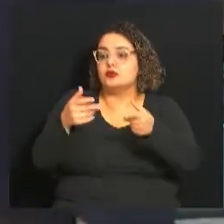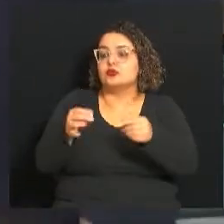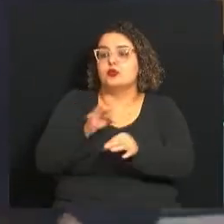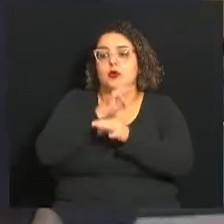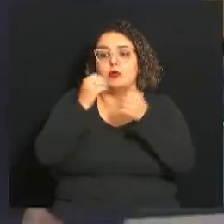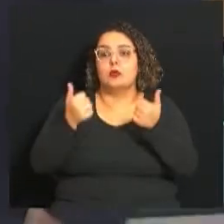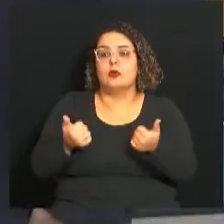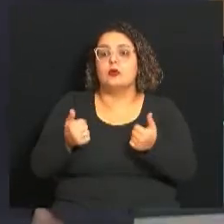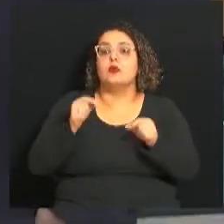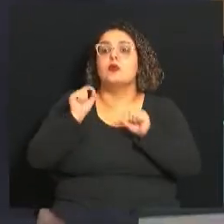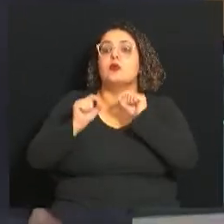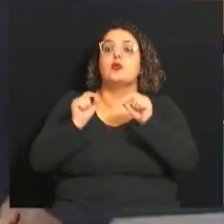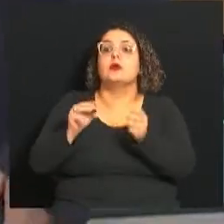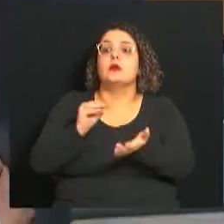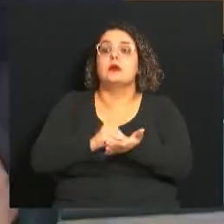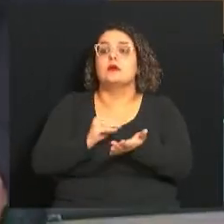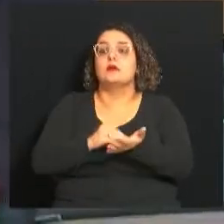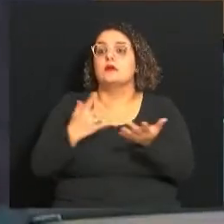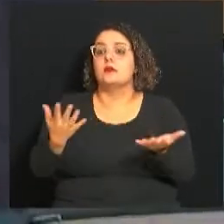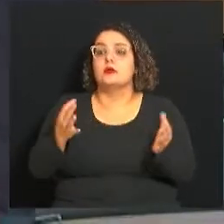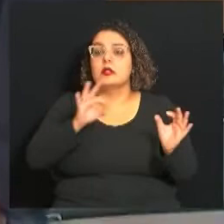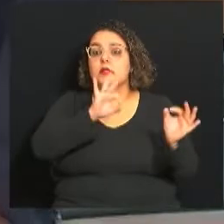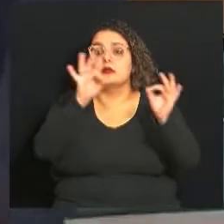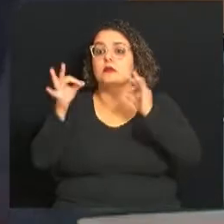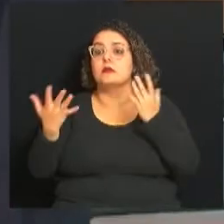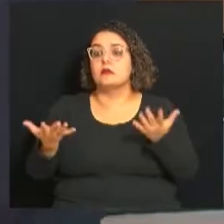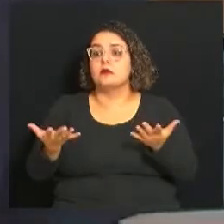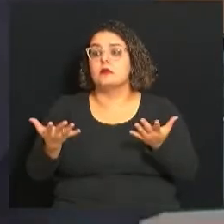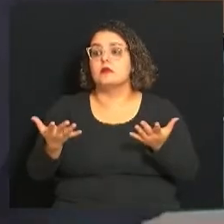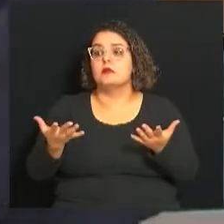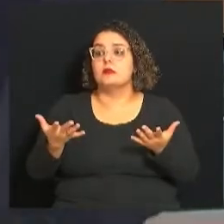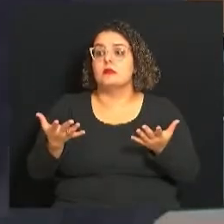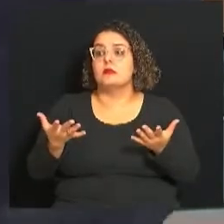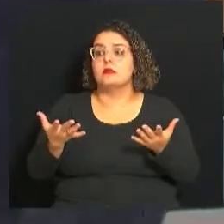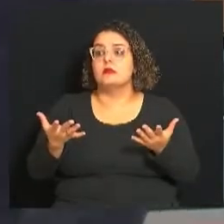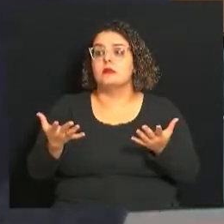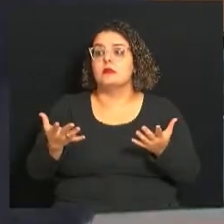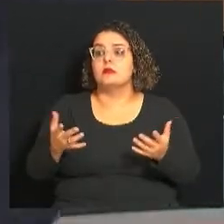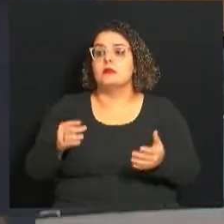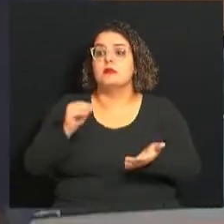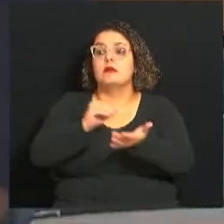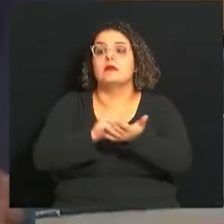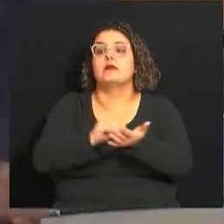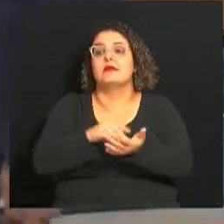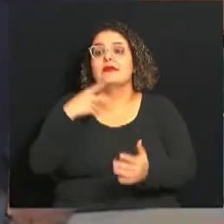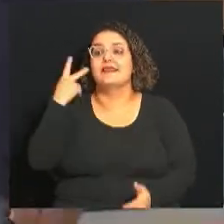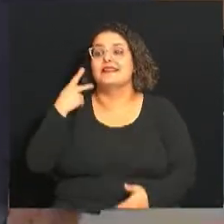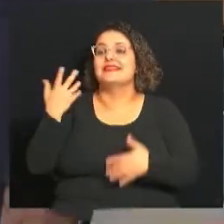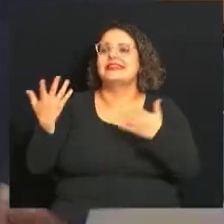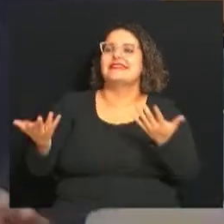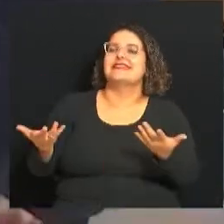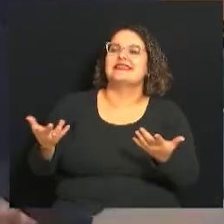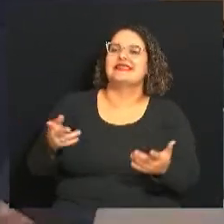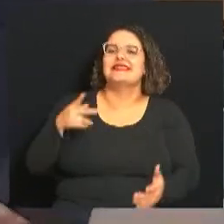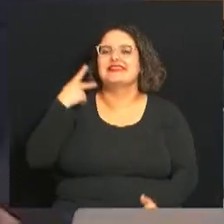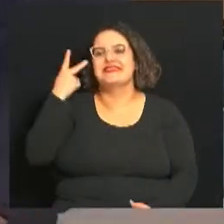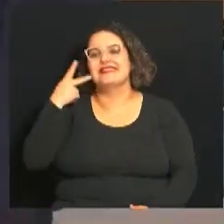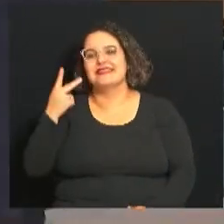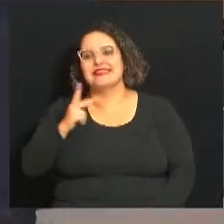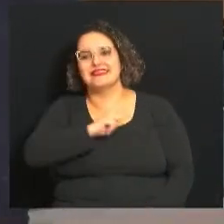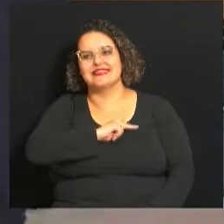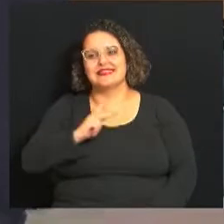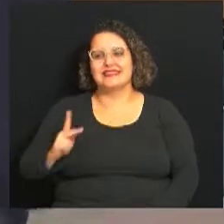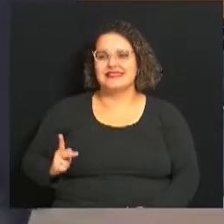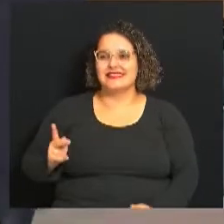O que está faltando aqui, João? O pessoal que está assistindo fala, puxa vida... Eu acho que estão faltando os vereadores aqui. Além dos vereadores, do presidente da Câmara Municipal